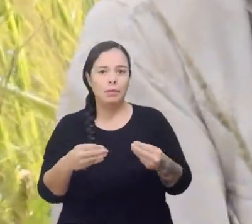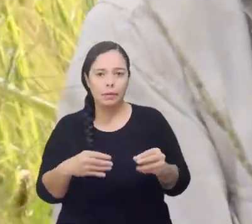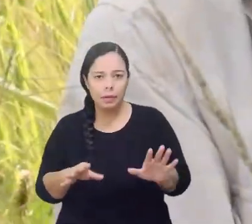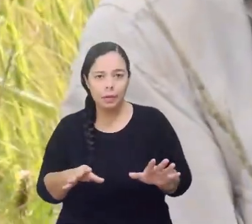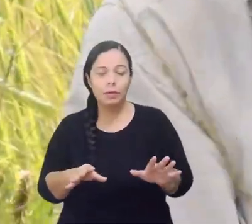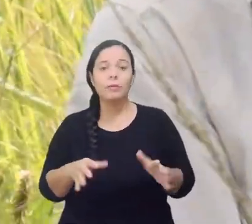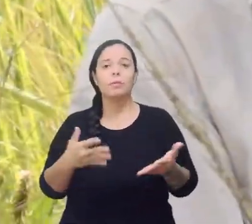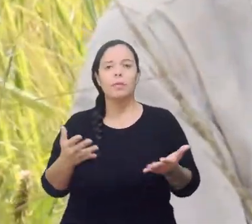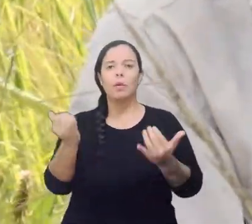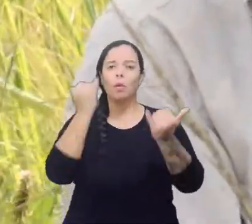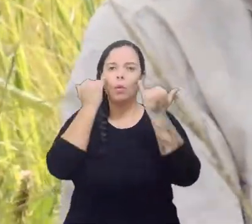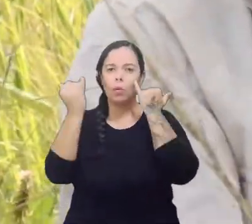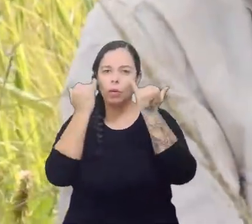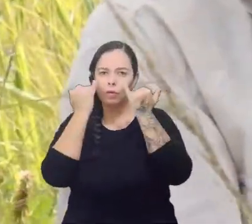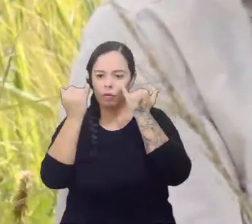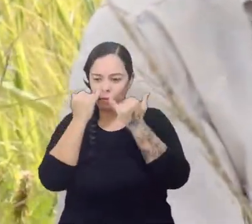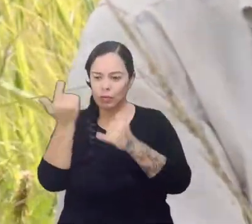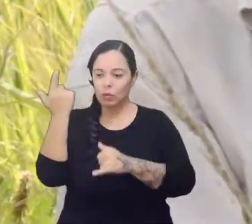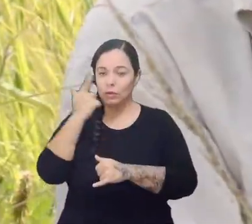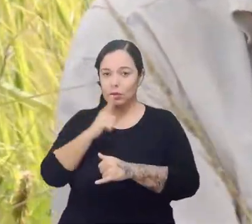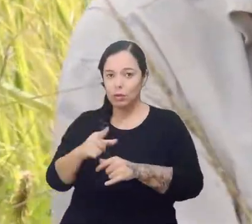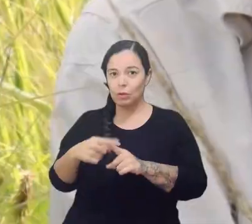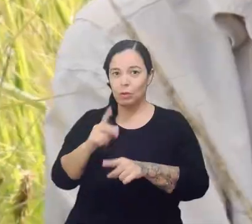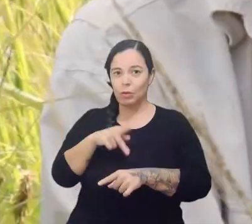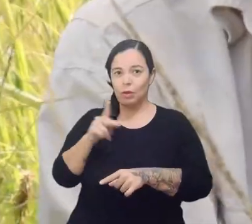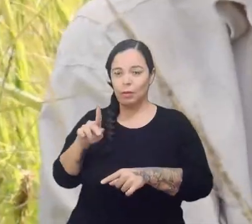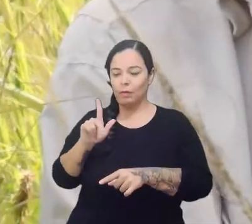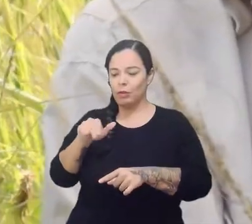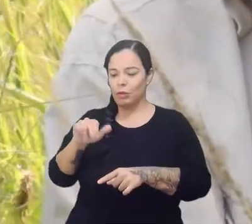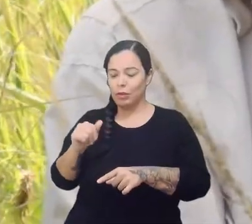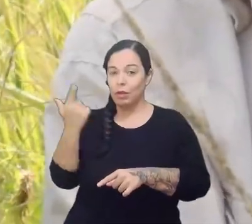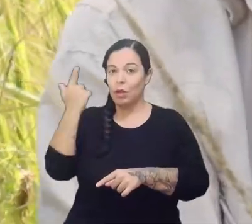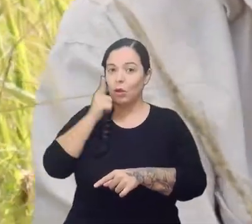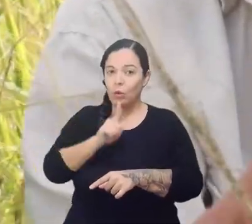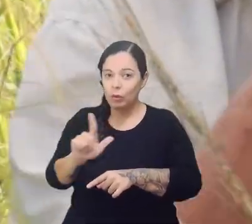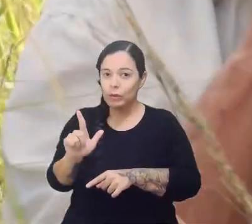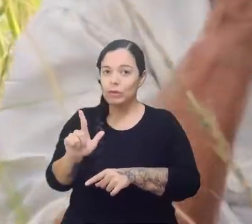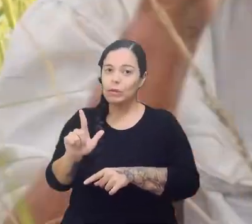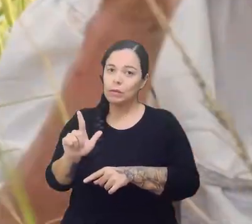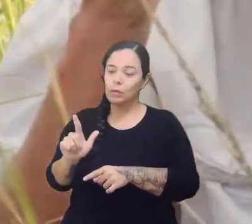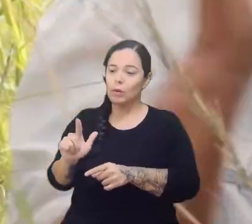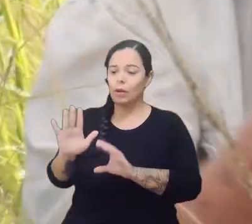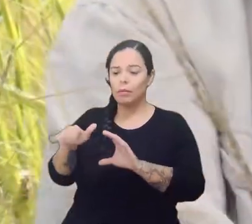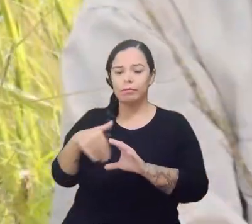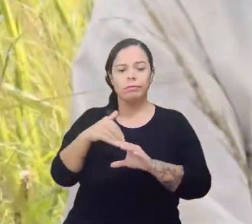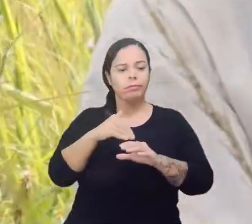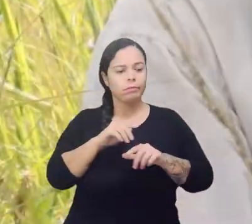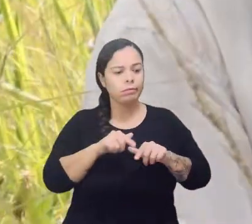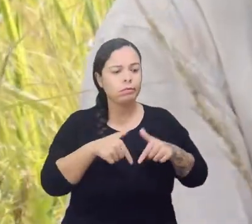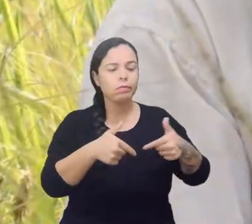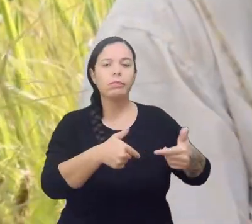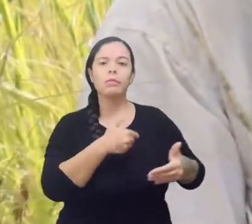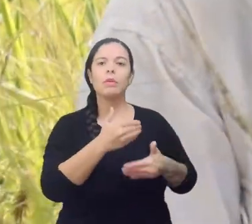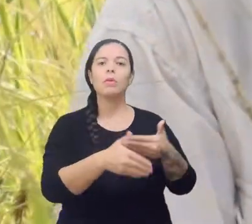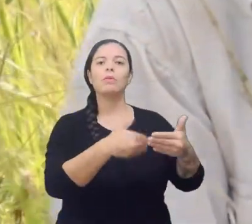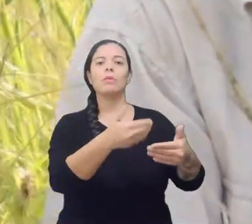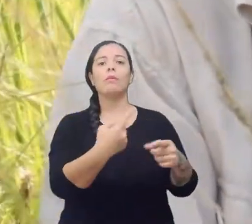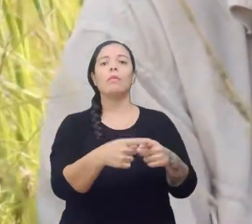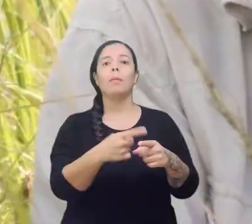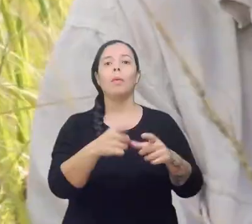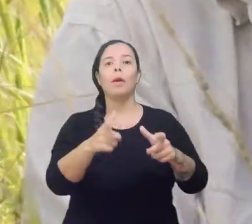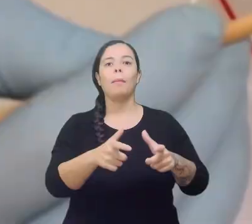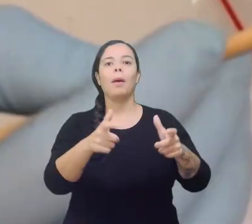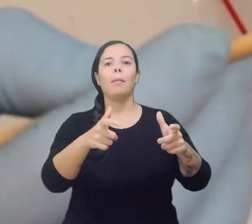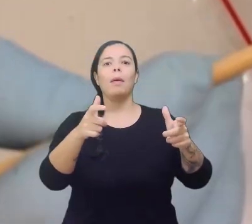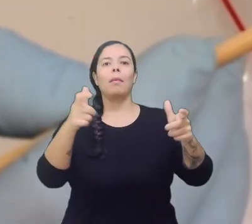Lina Knaip obteve, nós avançamos muito, porque ampliou o período de ocupação dos sambaquianos.